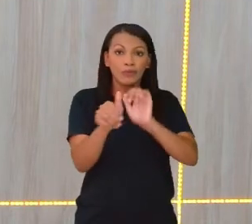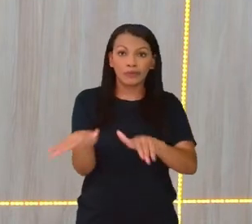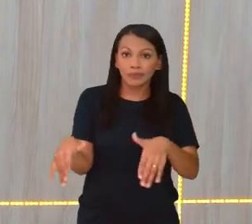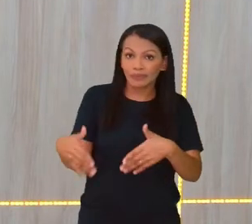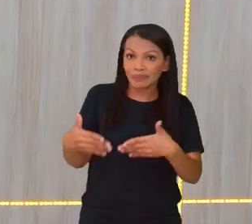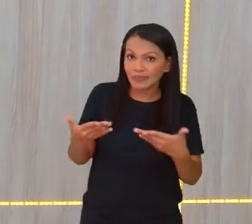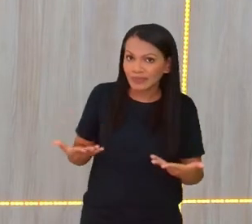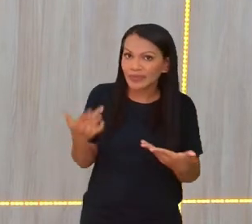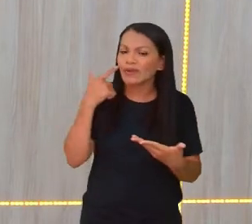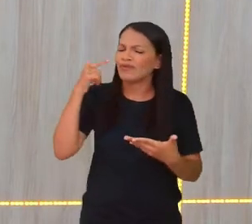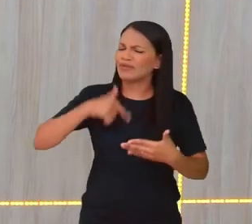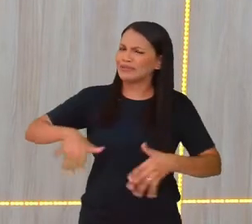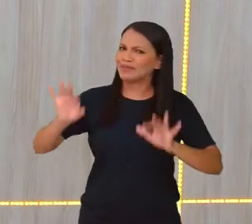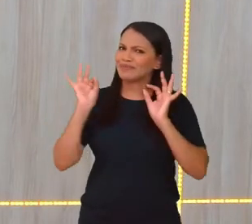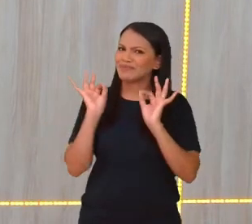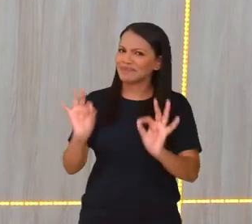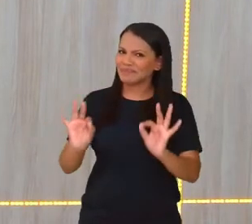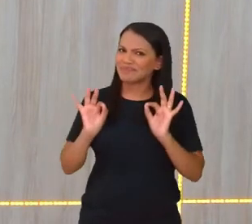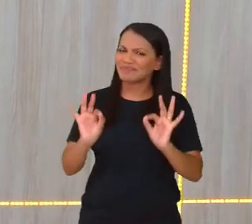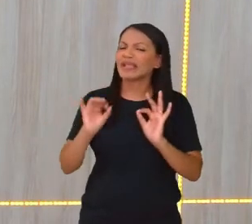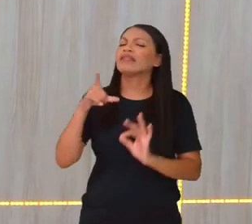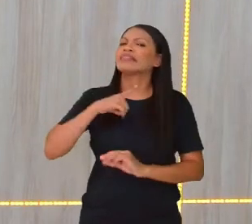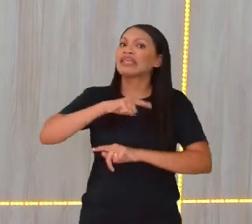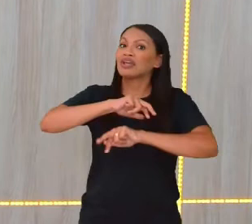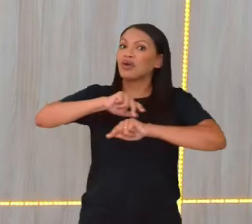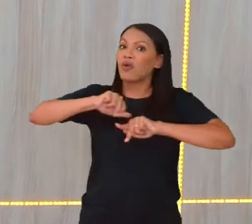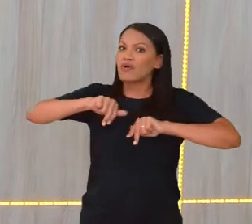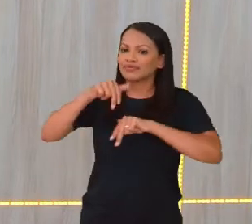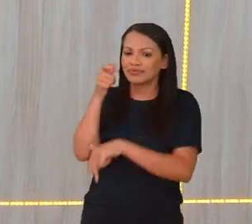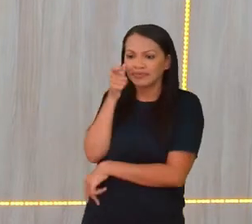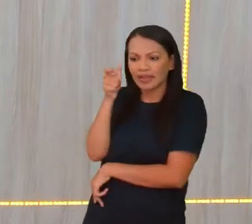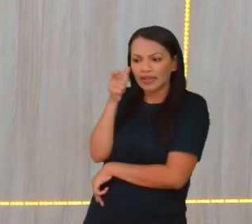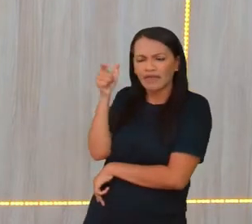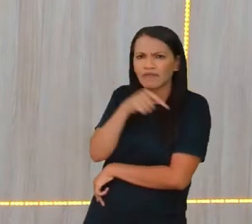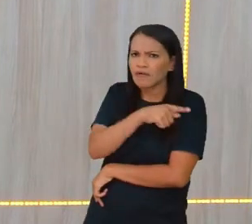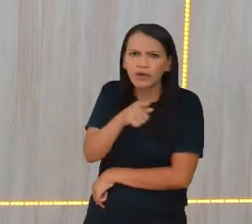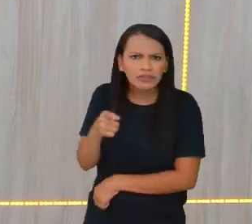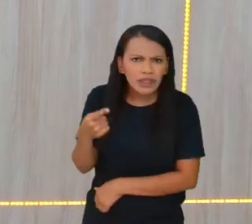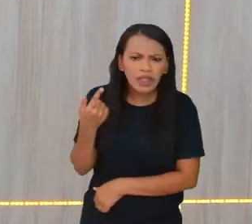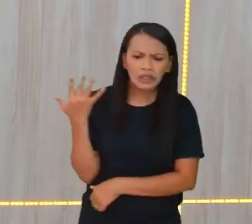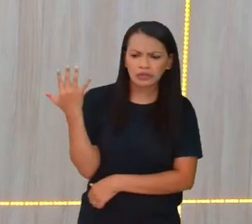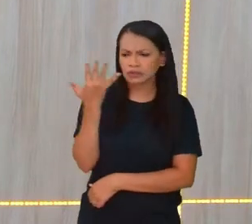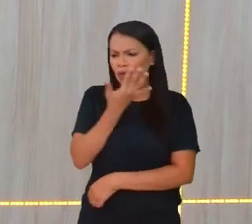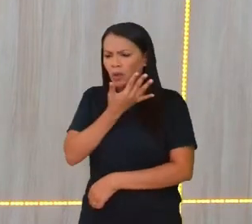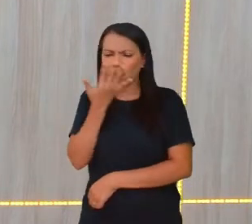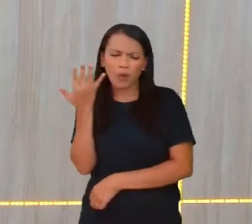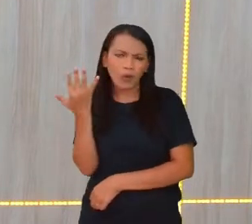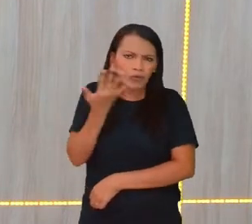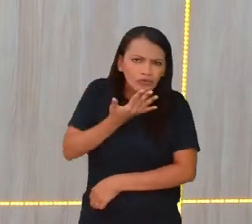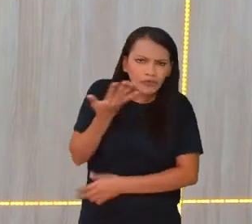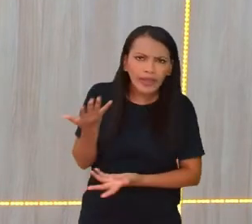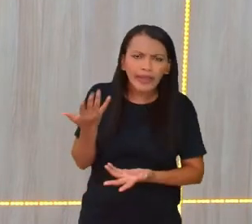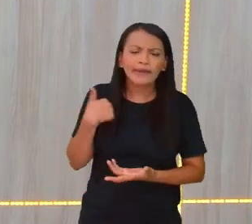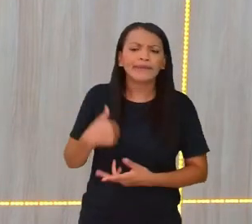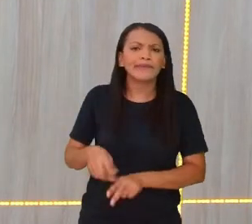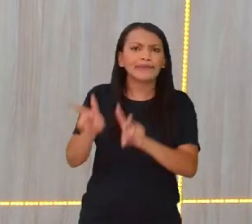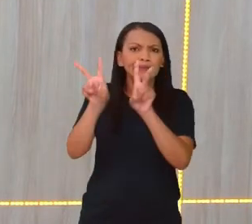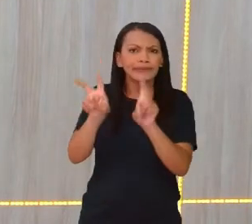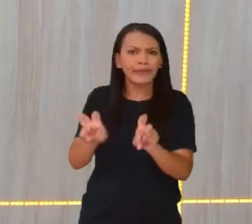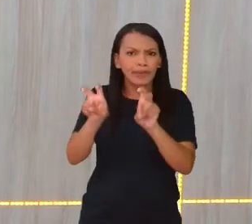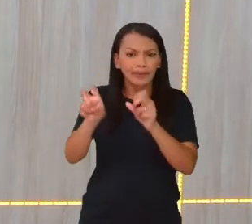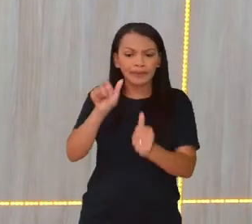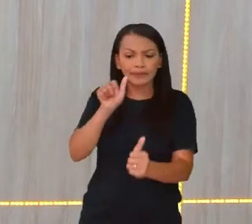Então, vai ser massa. Tem muita coisa interessante. De repente, vocês não veem muita coisa aí sobre esses